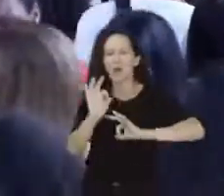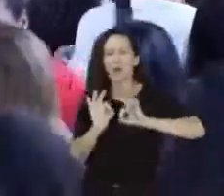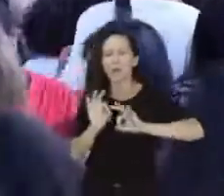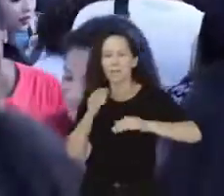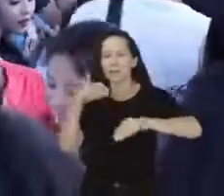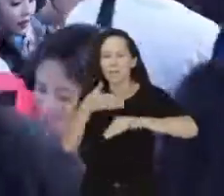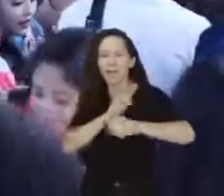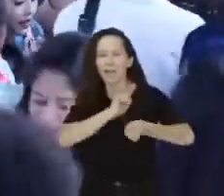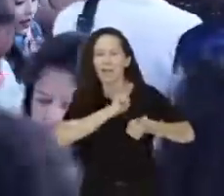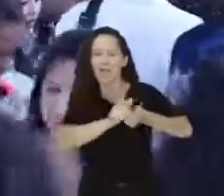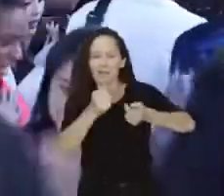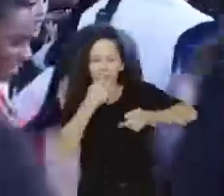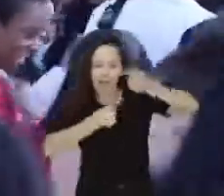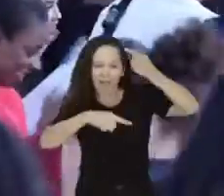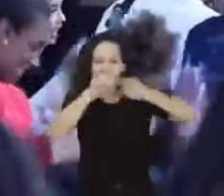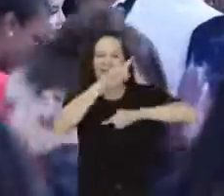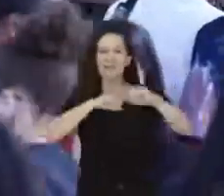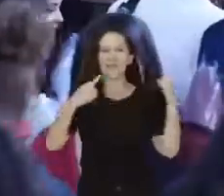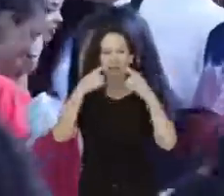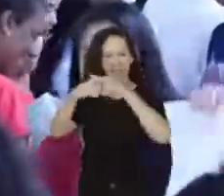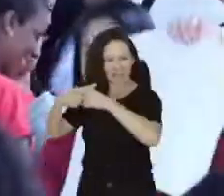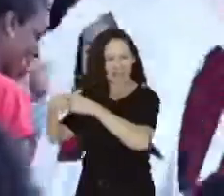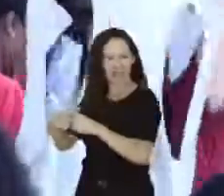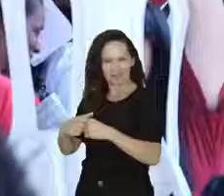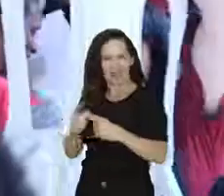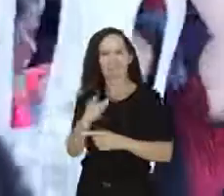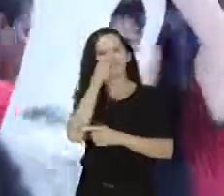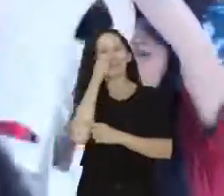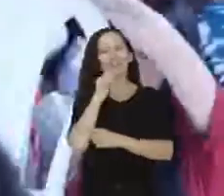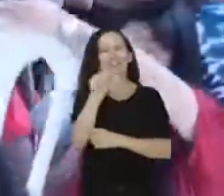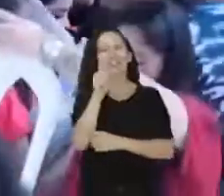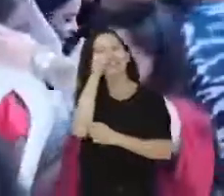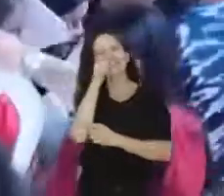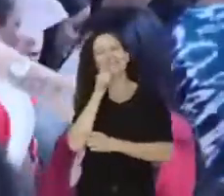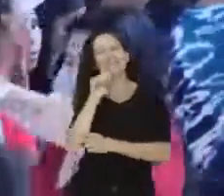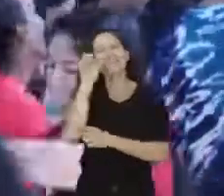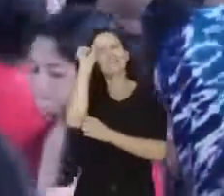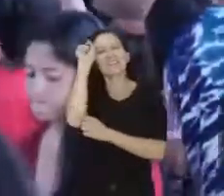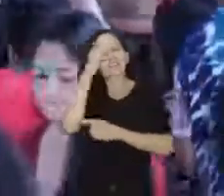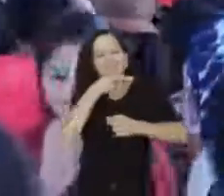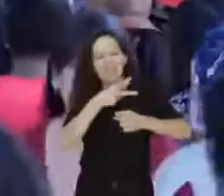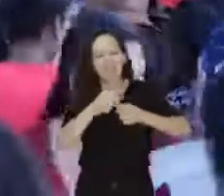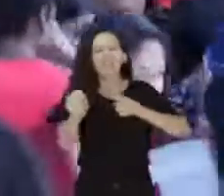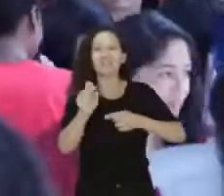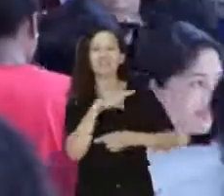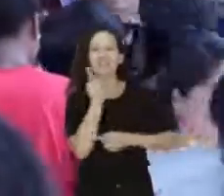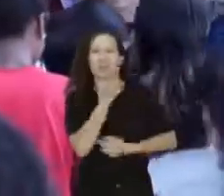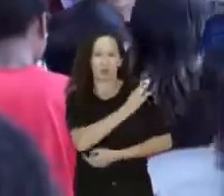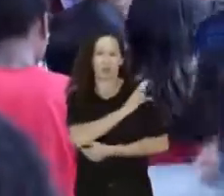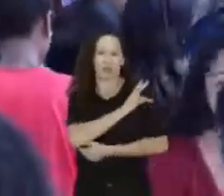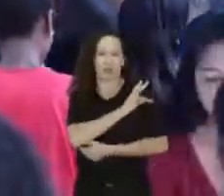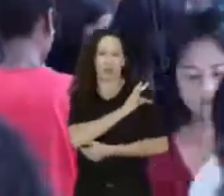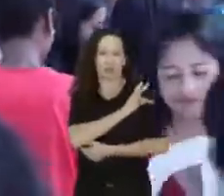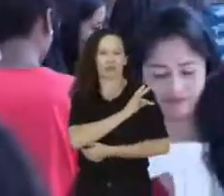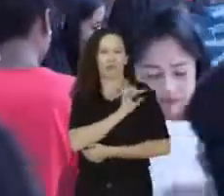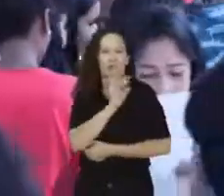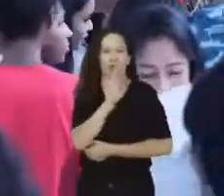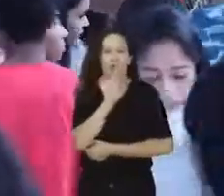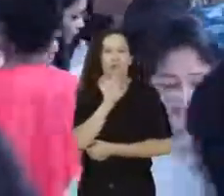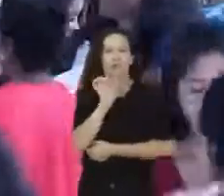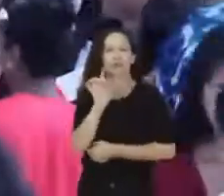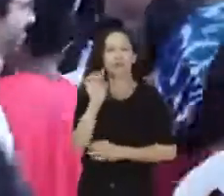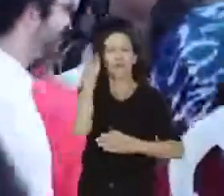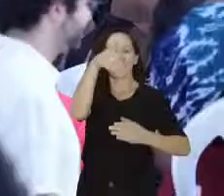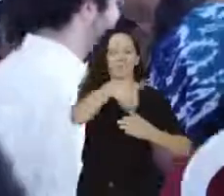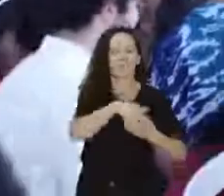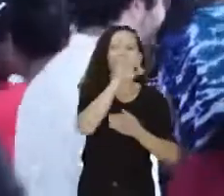jogo. A gente consegue ganhar de goleada. E nós somos o técnico. Só basta a gente votar direito e eleger o